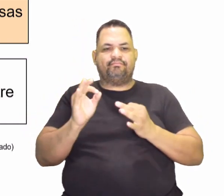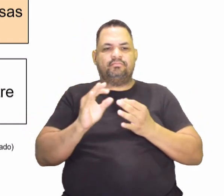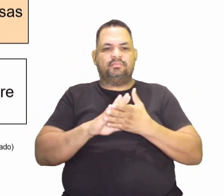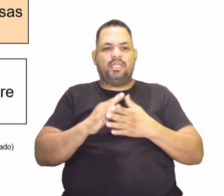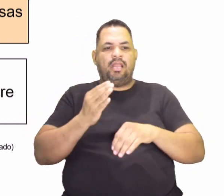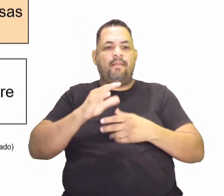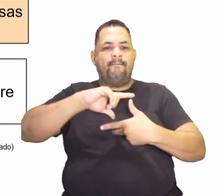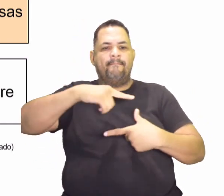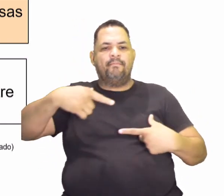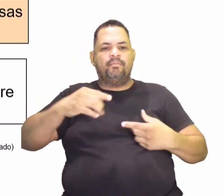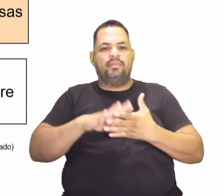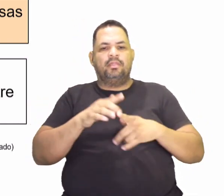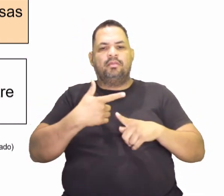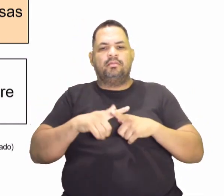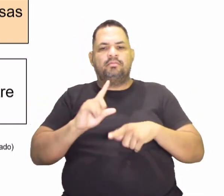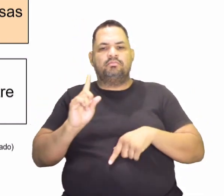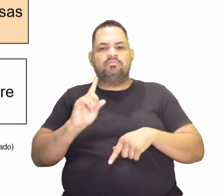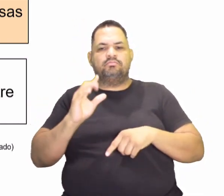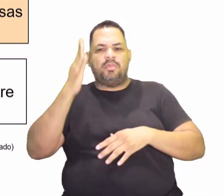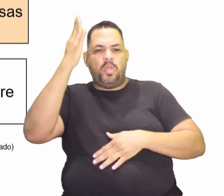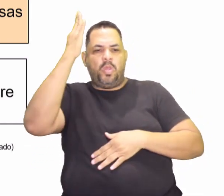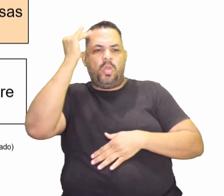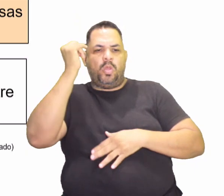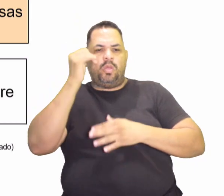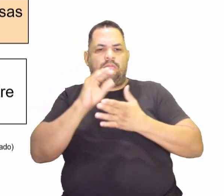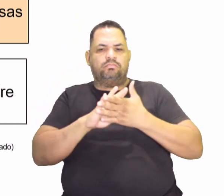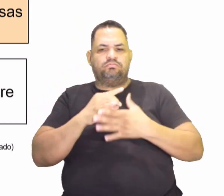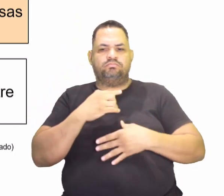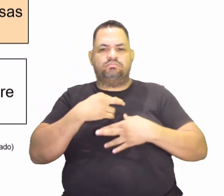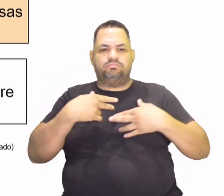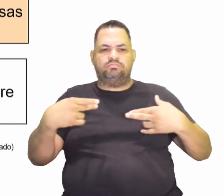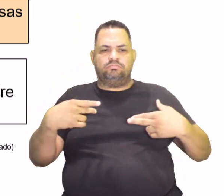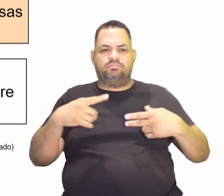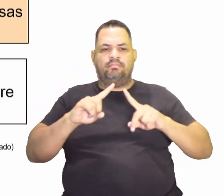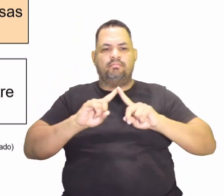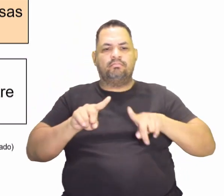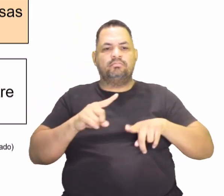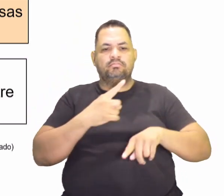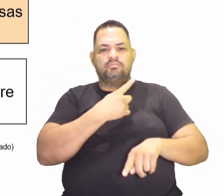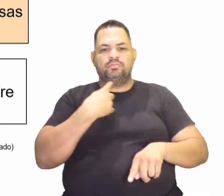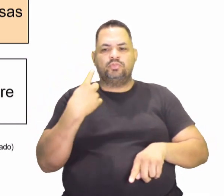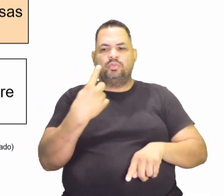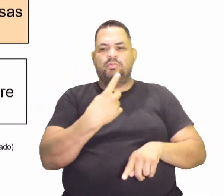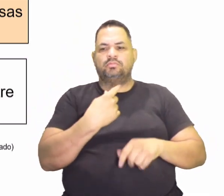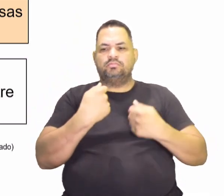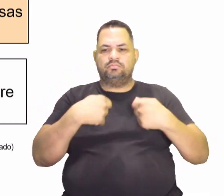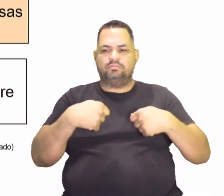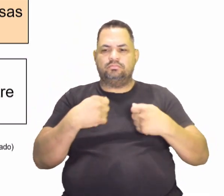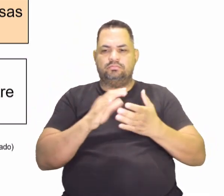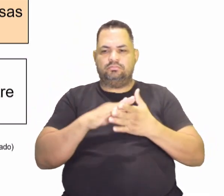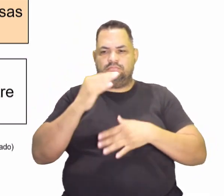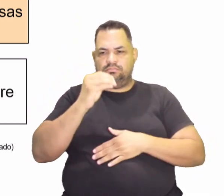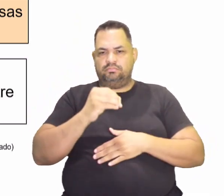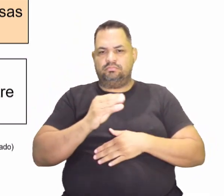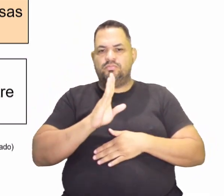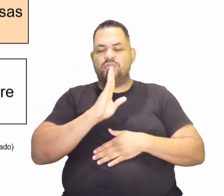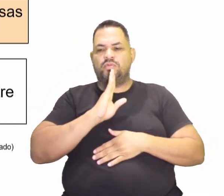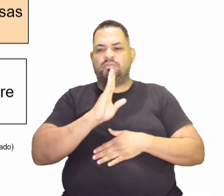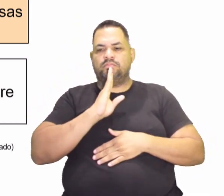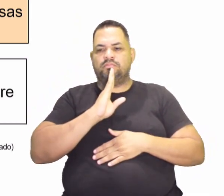Na modernidade, o problema não estava em saber se as coisas são, mas se nós podemos conhecê-las. Então está